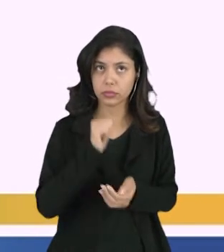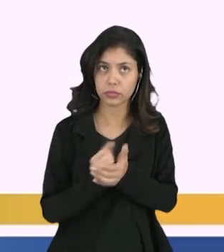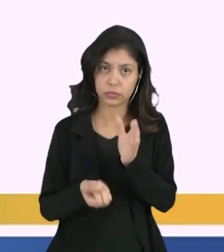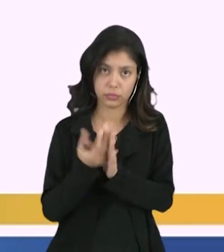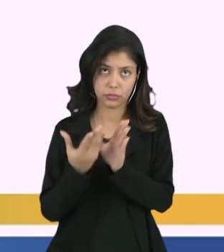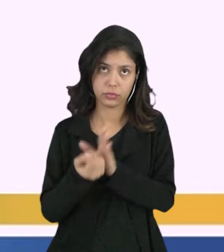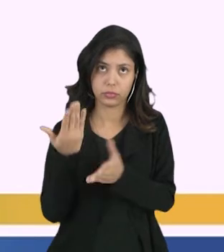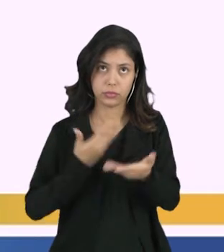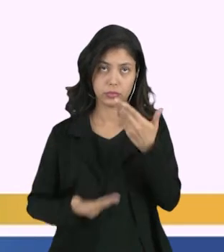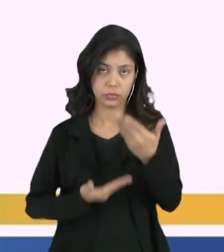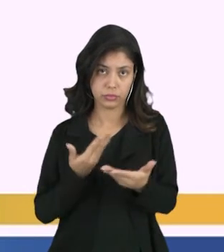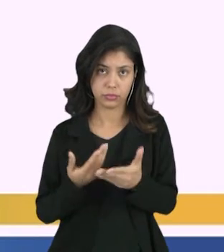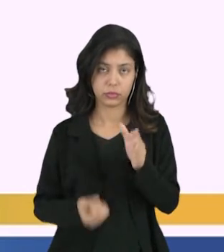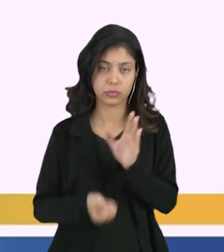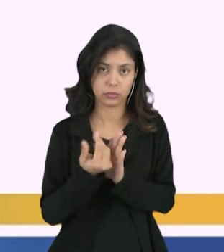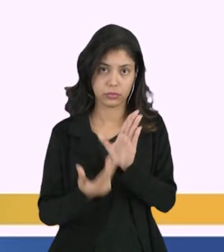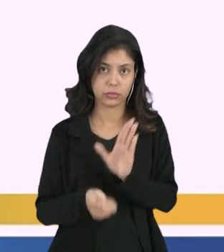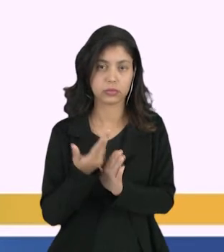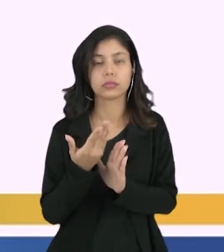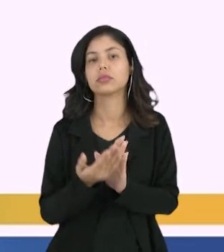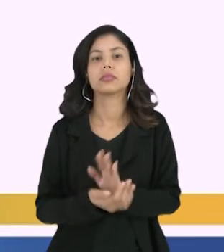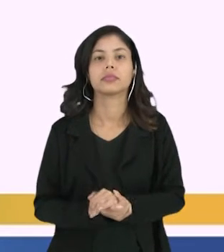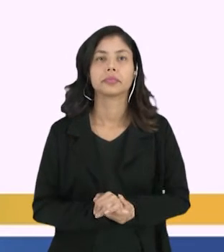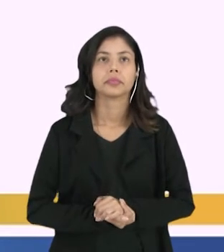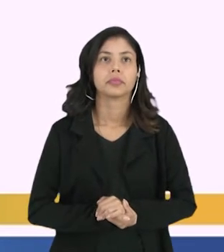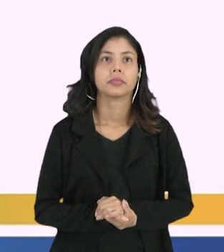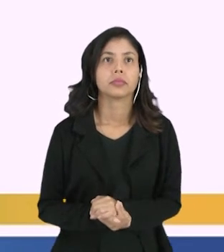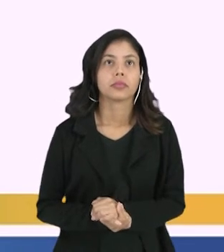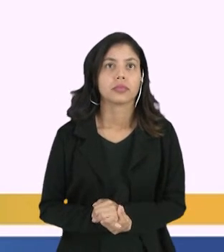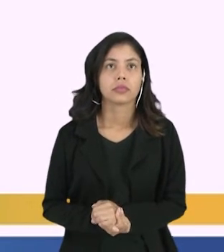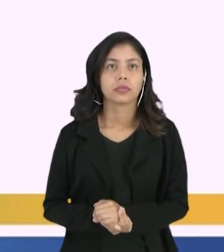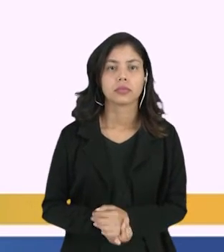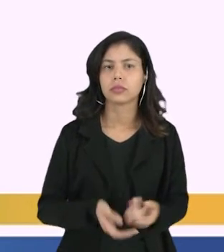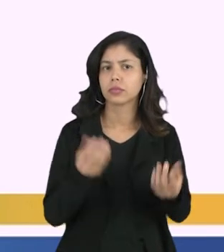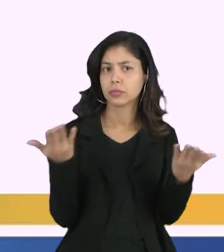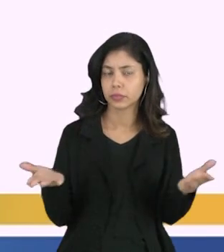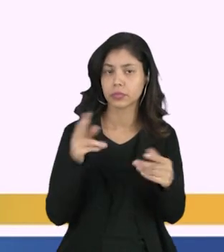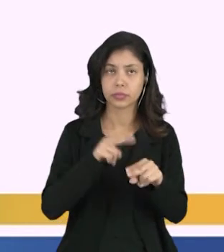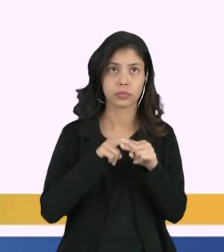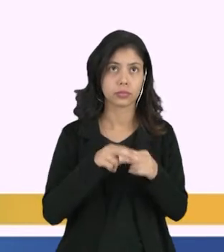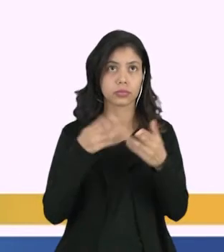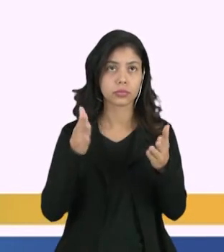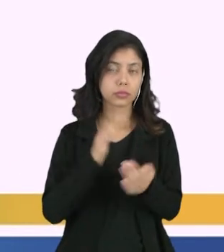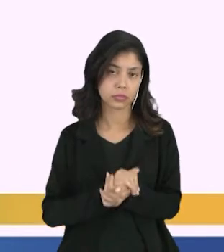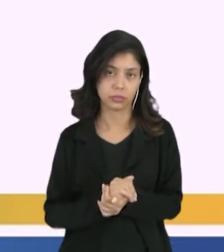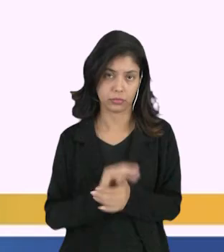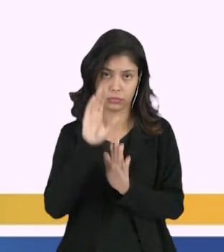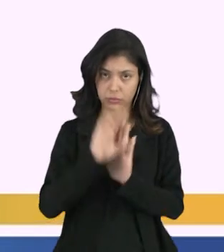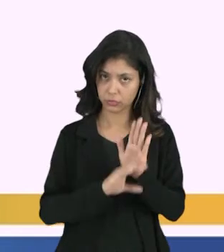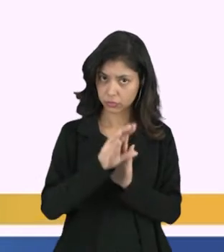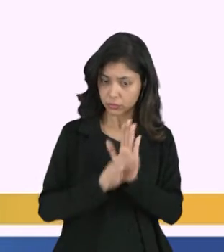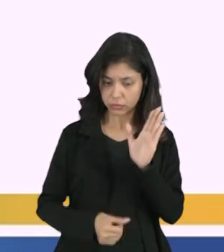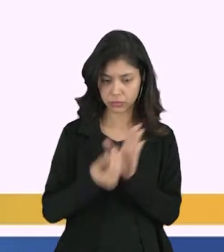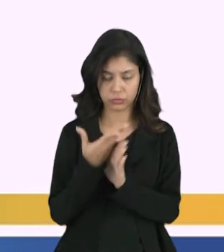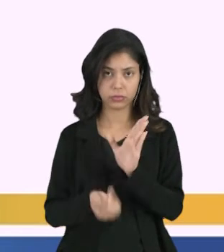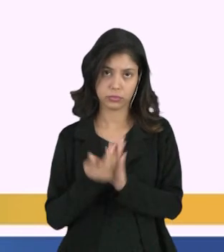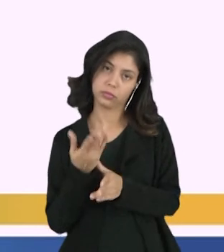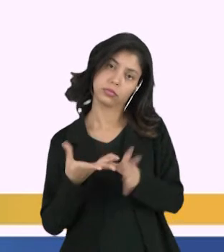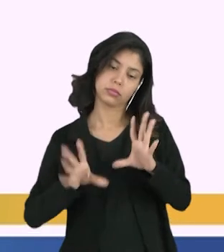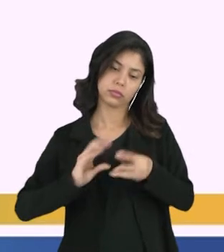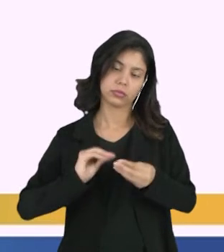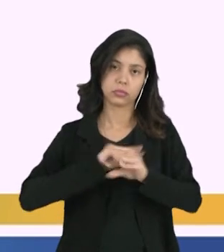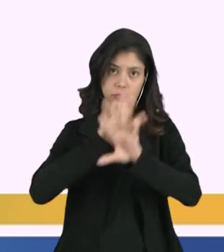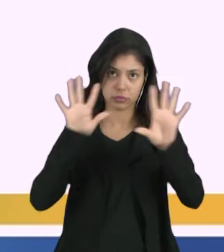forças produtivas mais as relações de produção. Portanto, então, o conceito de modo de produção